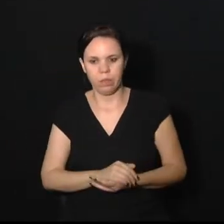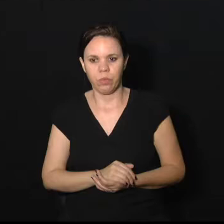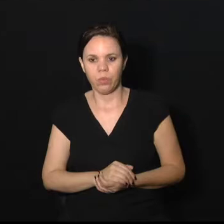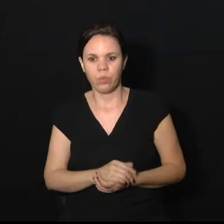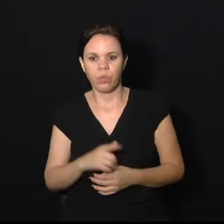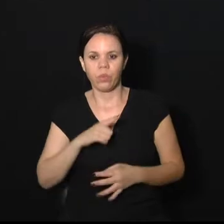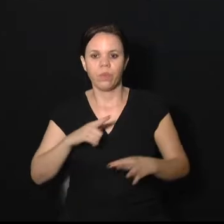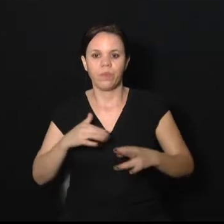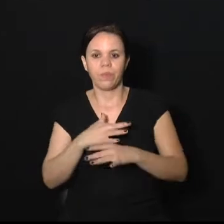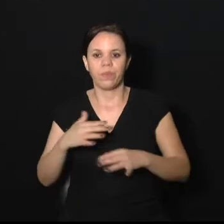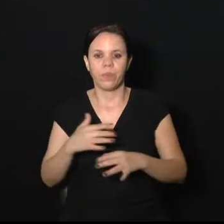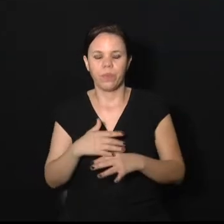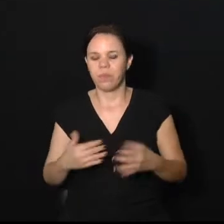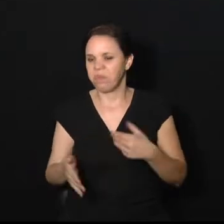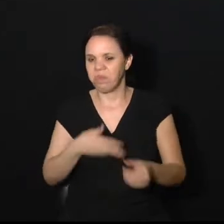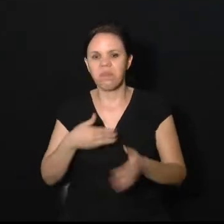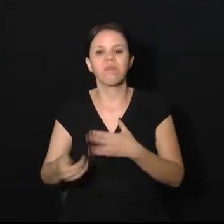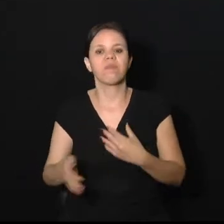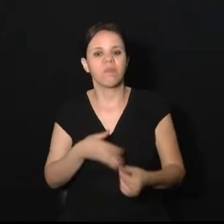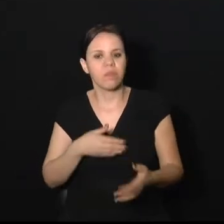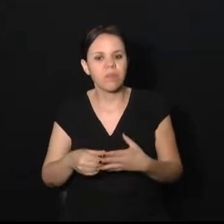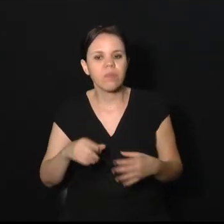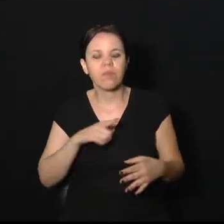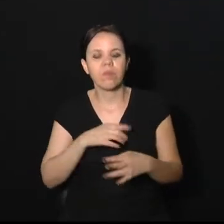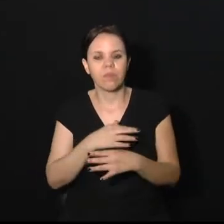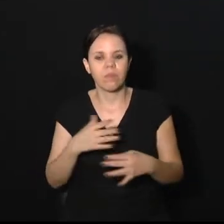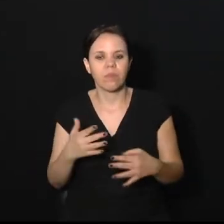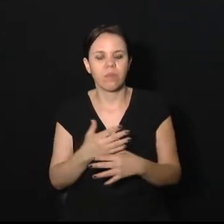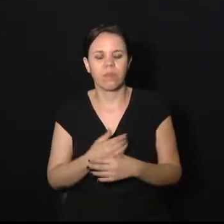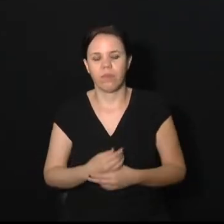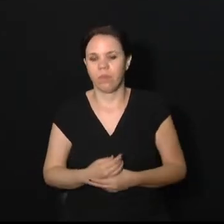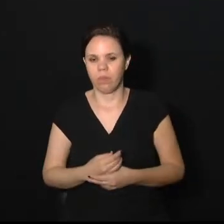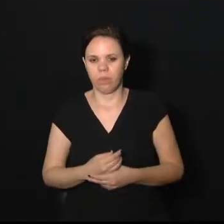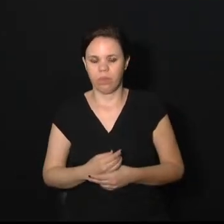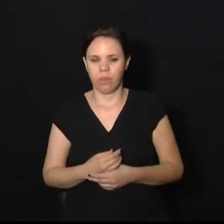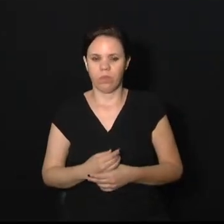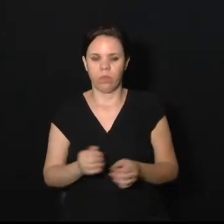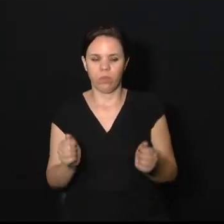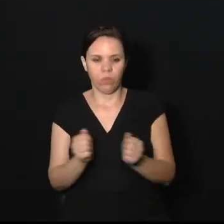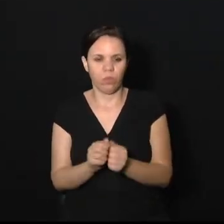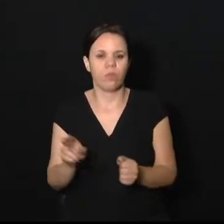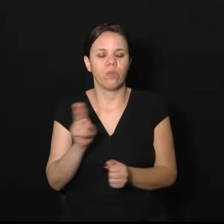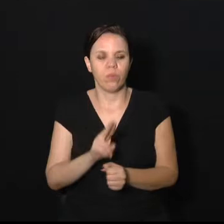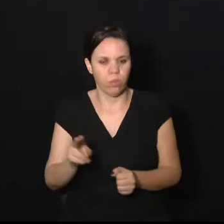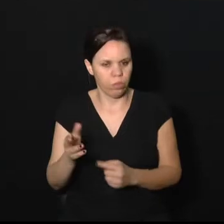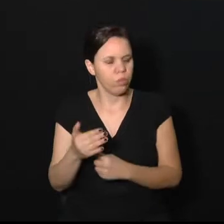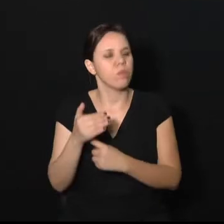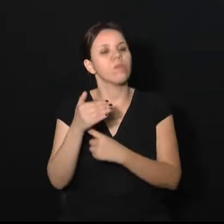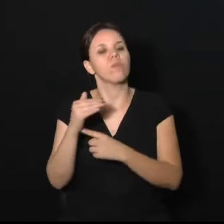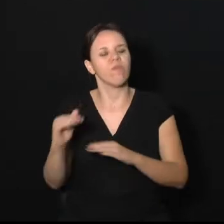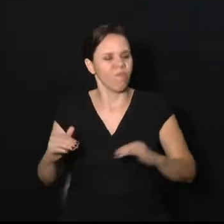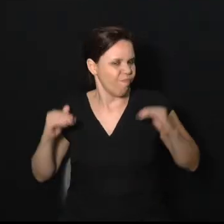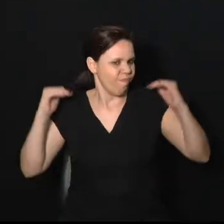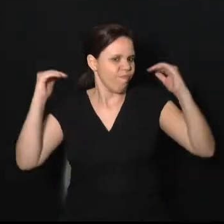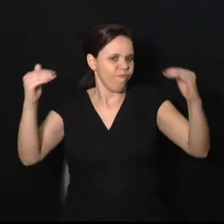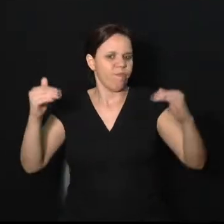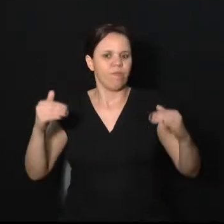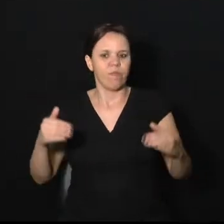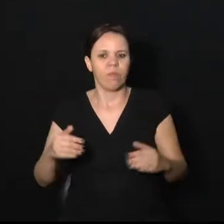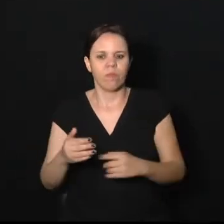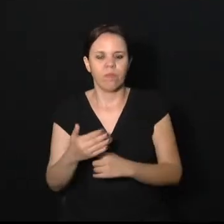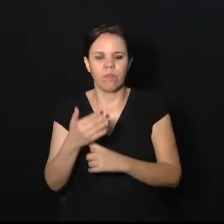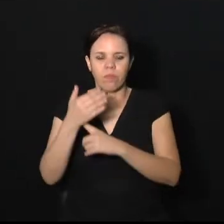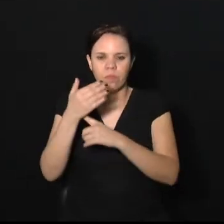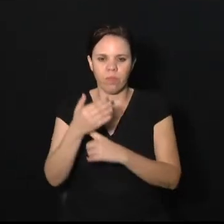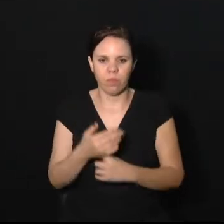cidades inteligentes. Qualquer cidade, ela, por meio da tecnologia, pode avançar em termos de desempenho, e é isso que a tecnologia,